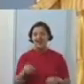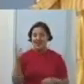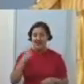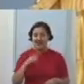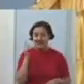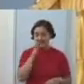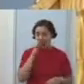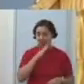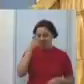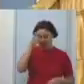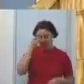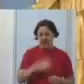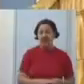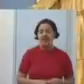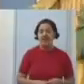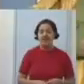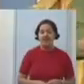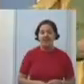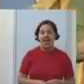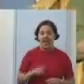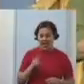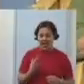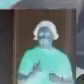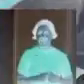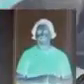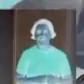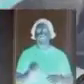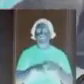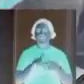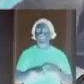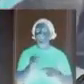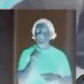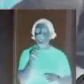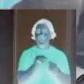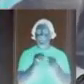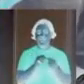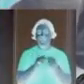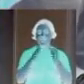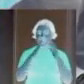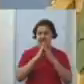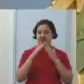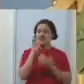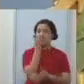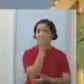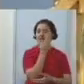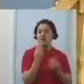vindo. O irmão dele falou: ah, é lobo, é? Por que não fez a casa de madeira igual a minha, a casa firme?